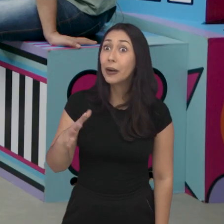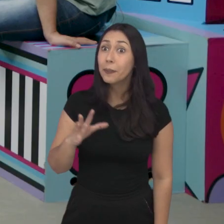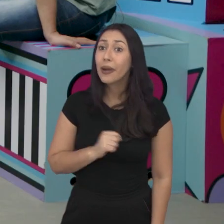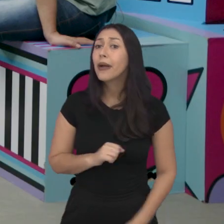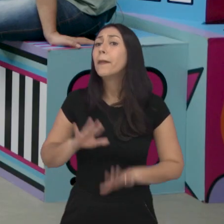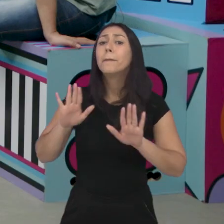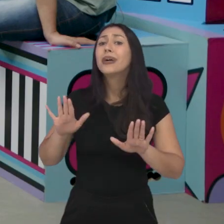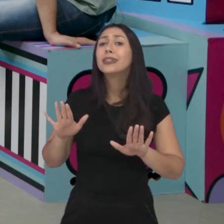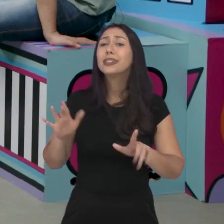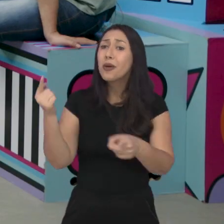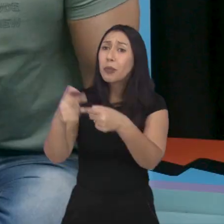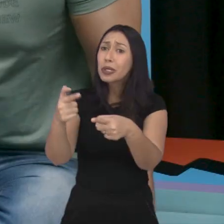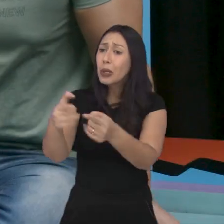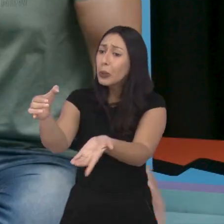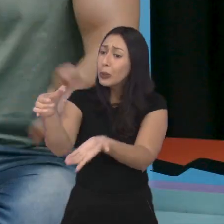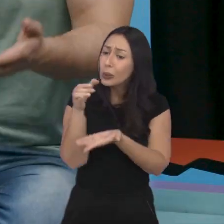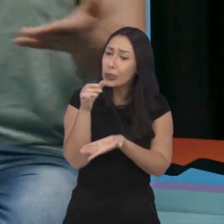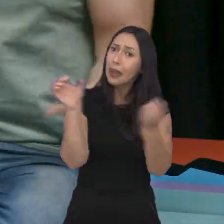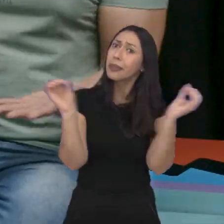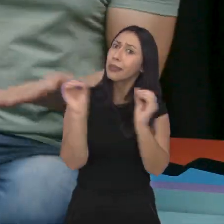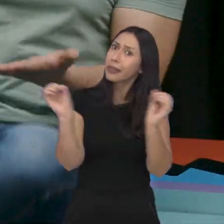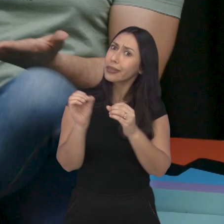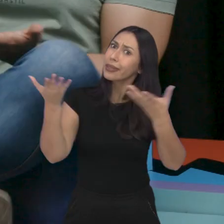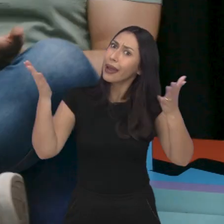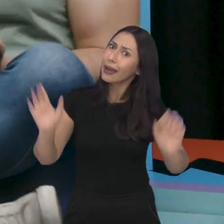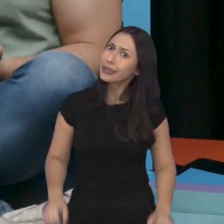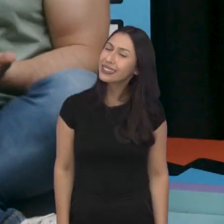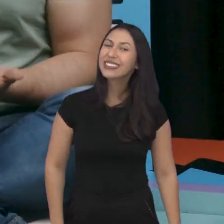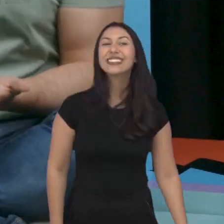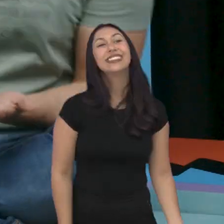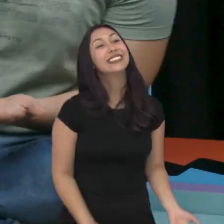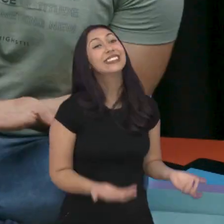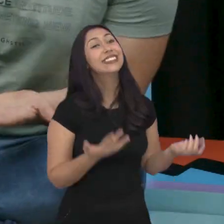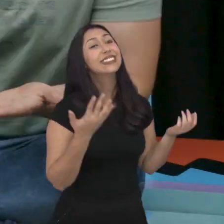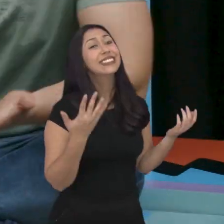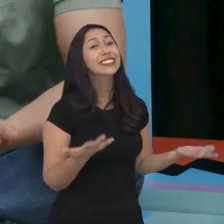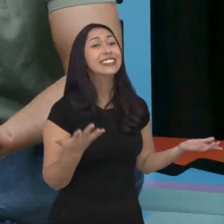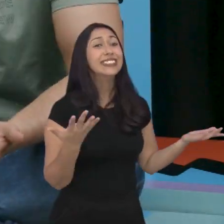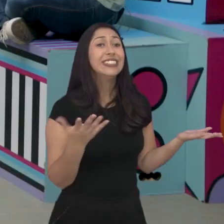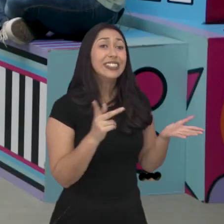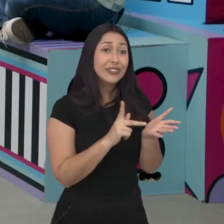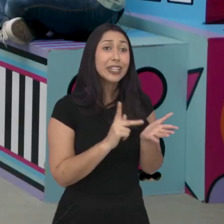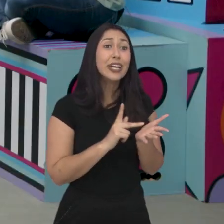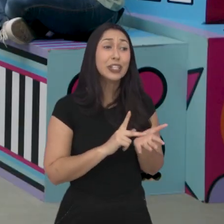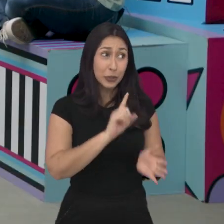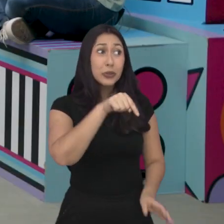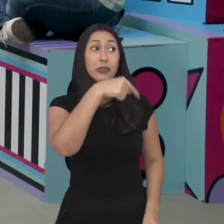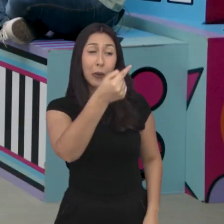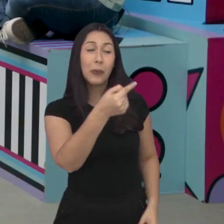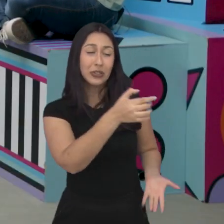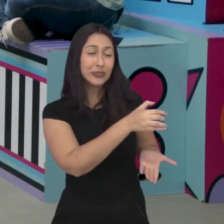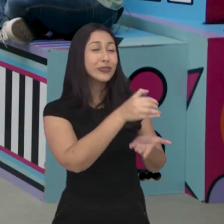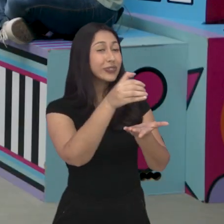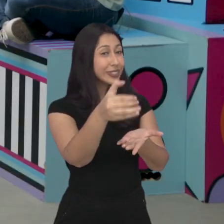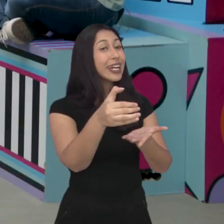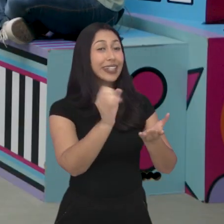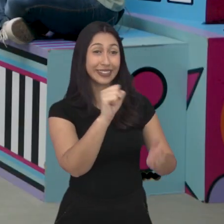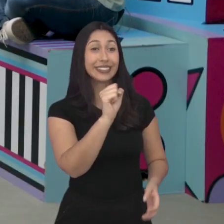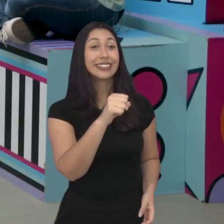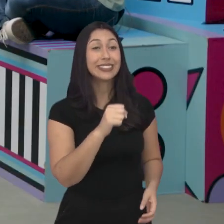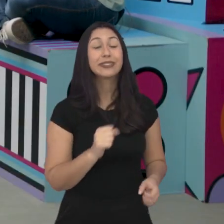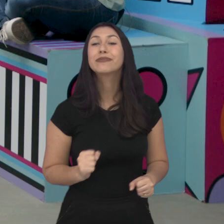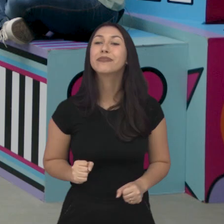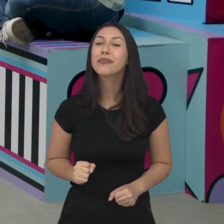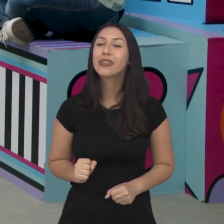Claro que eu gostei. Agora eu quero saber por que você não trouxe pra gente isso aqui no estúdio. Puxa vida. Eu trago, gente. Vai ficar